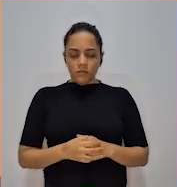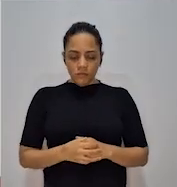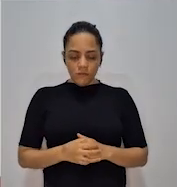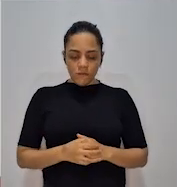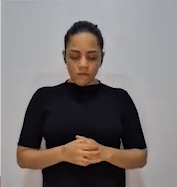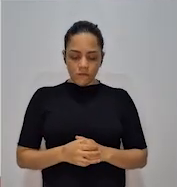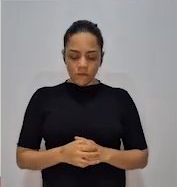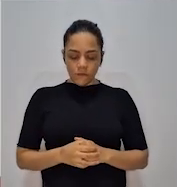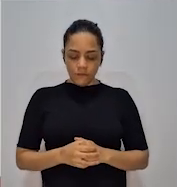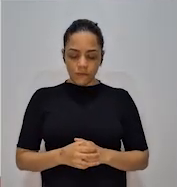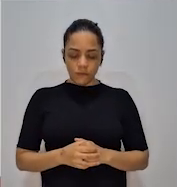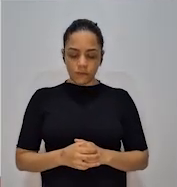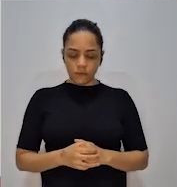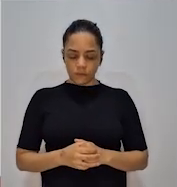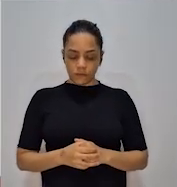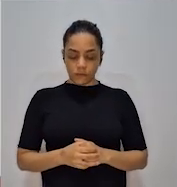rapidinho.